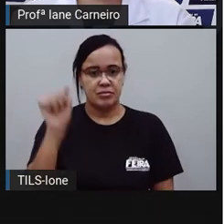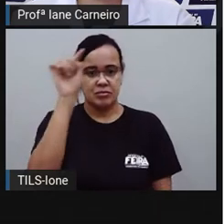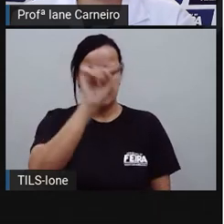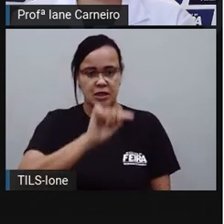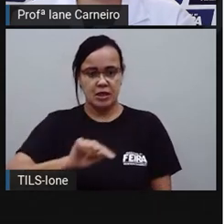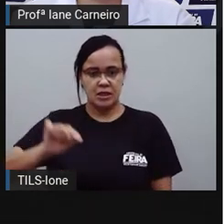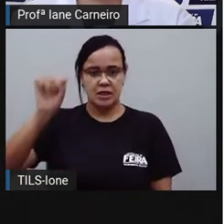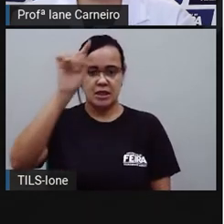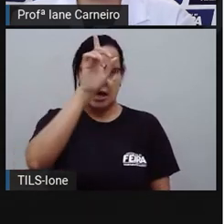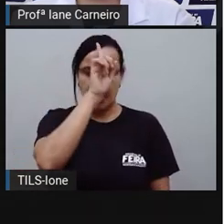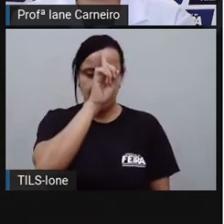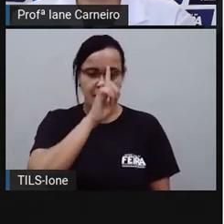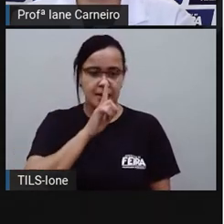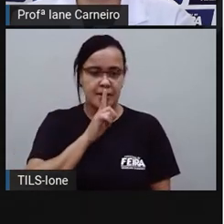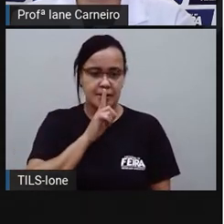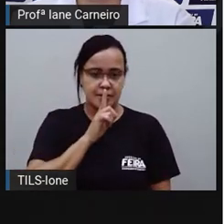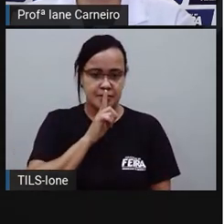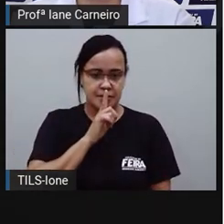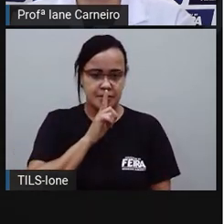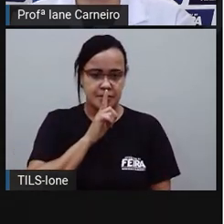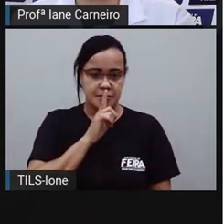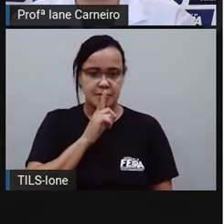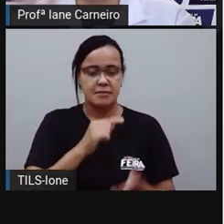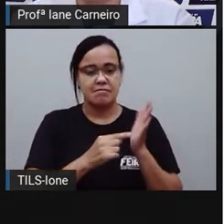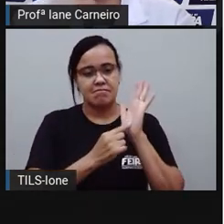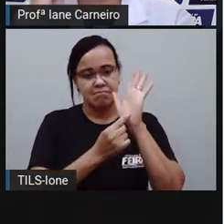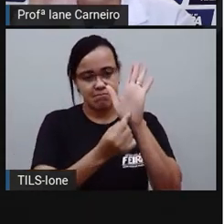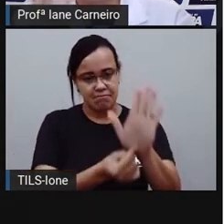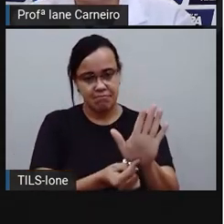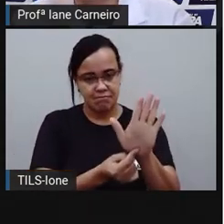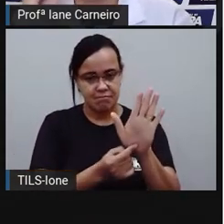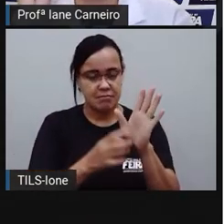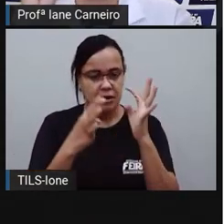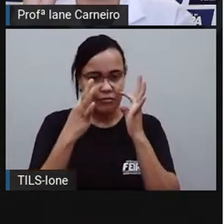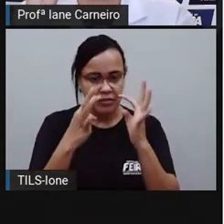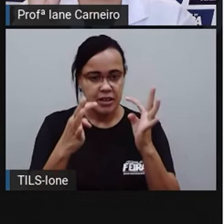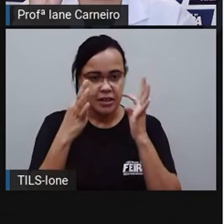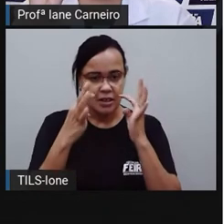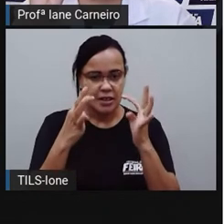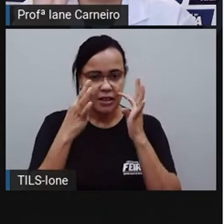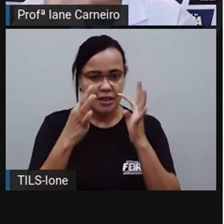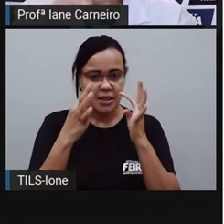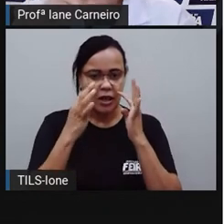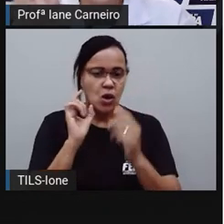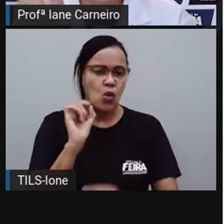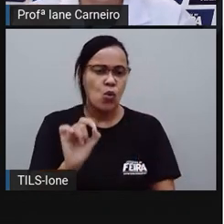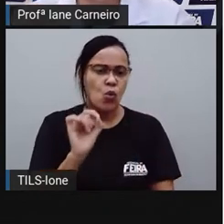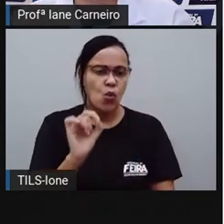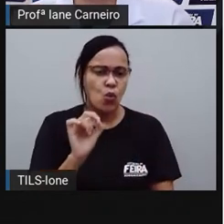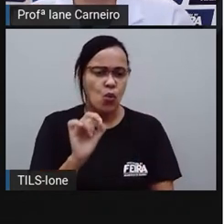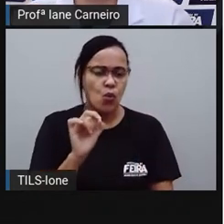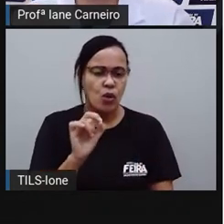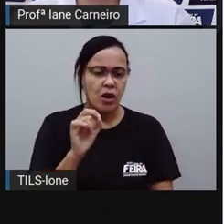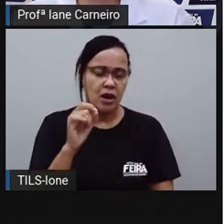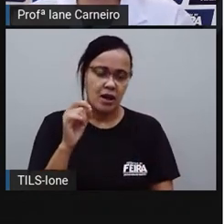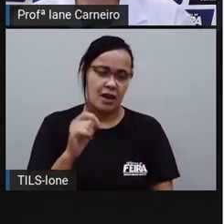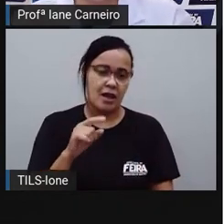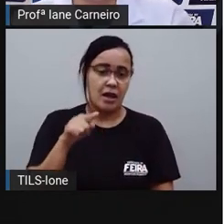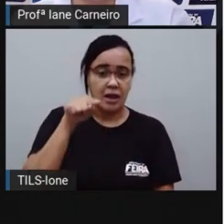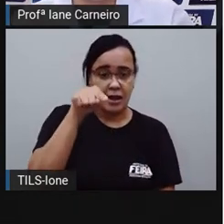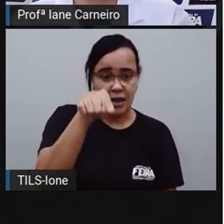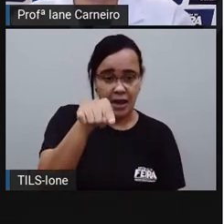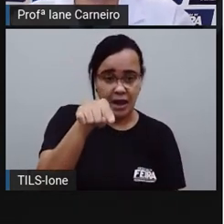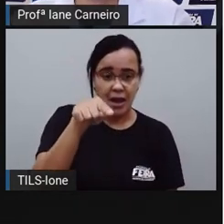amarelo, identifica esse, observa aí e marca aí com seu dedinho onde é que estão